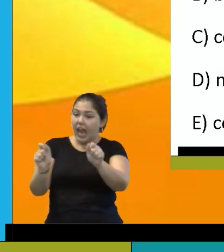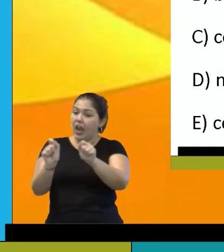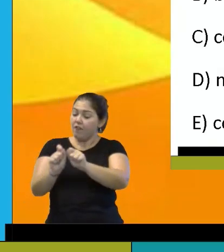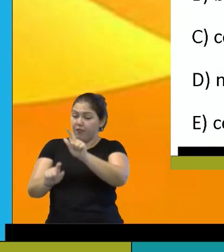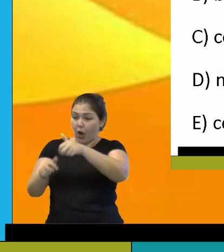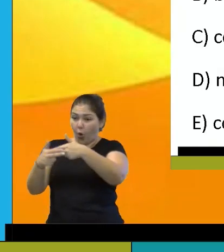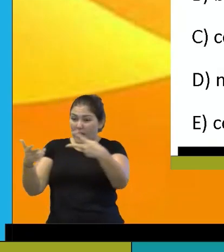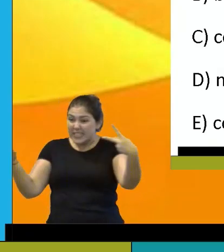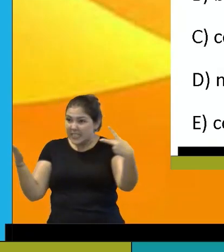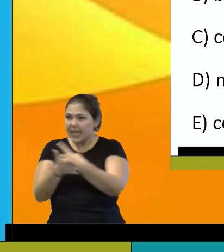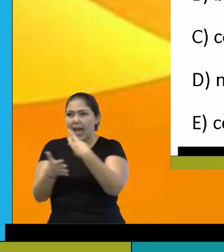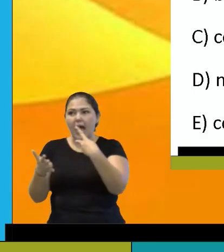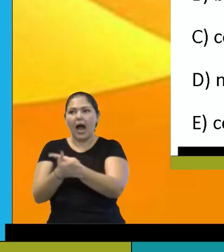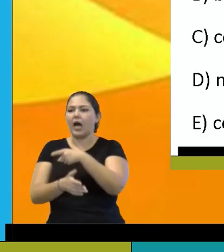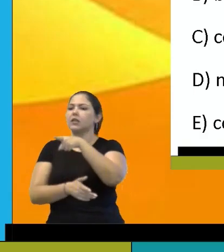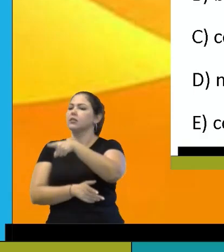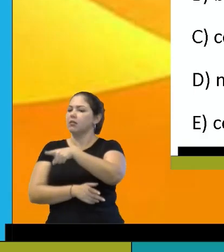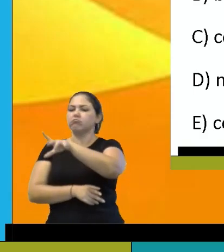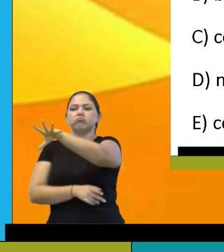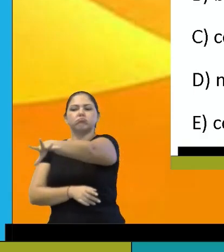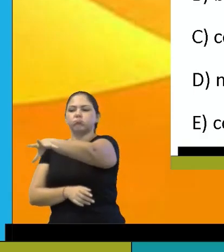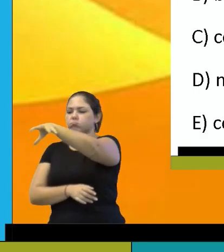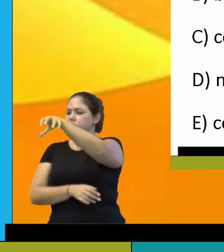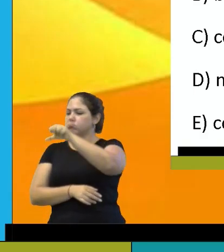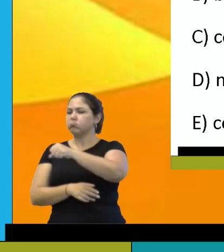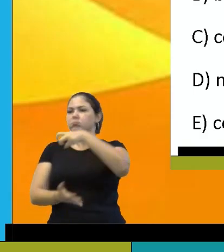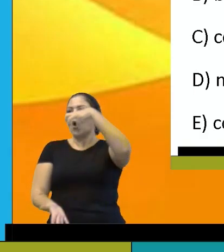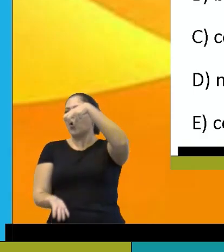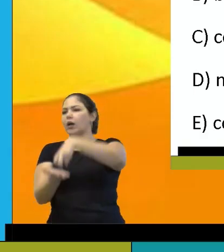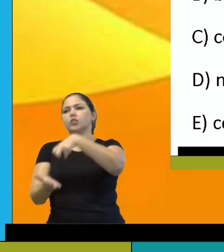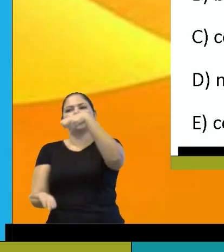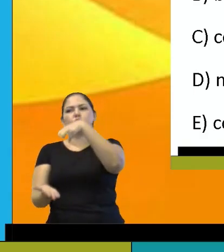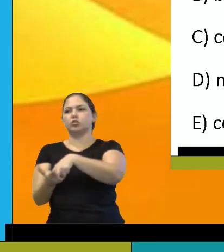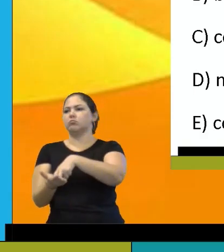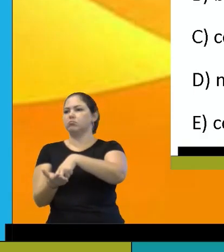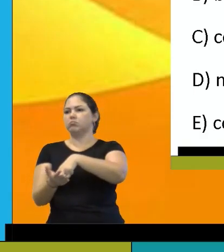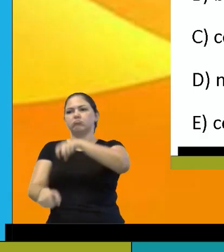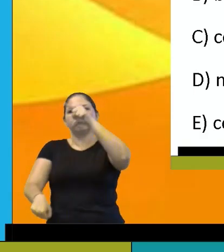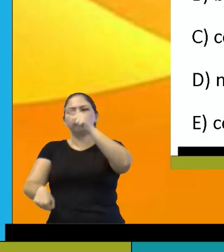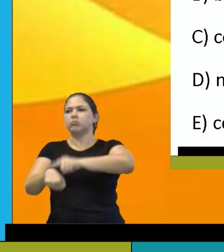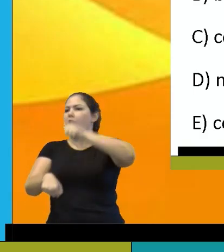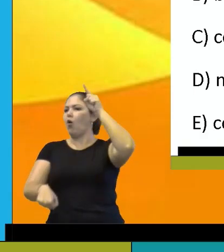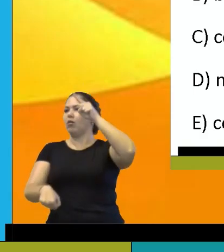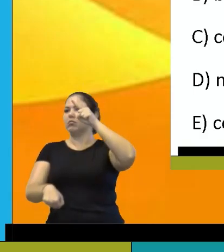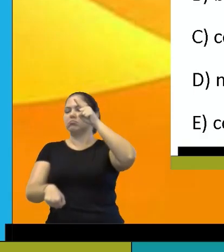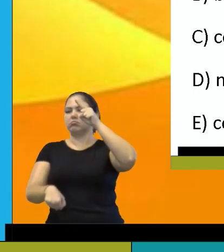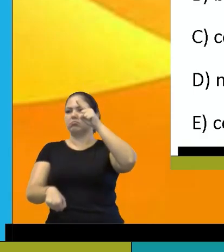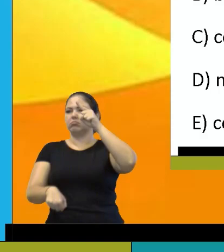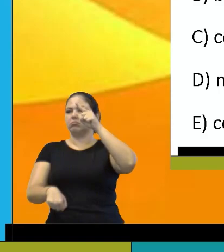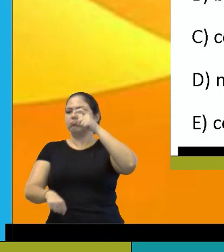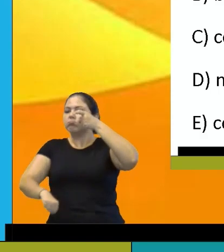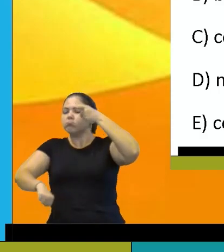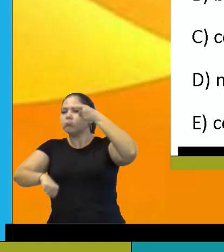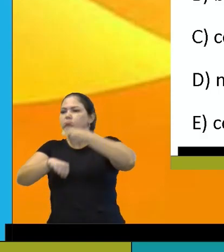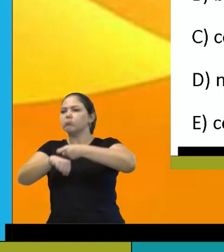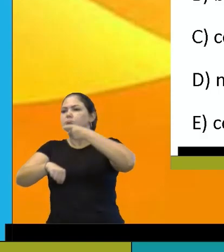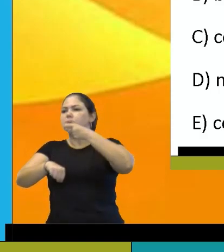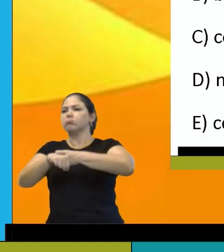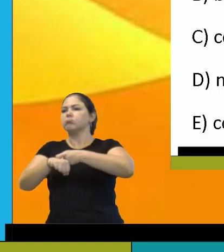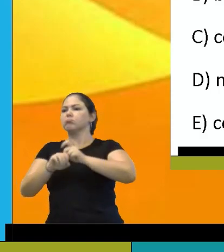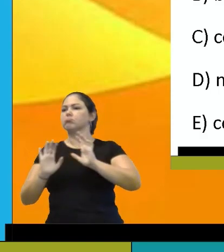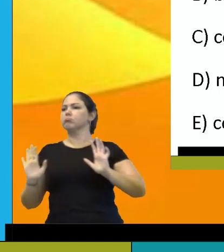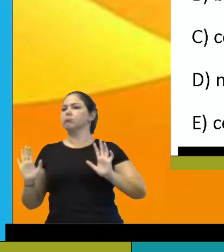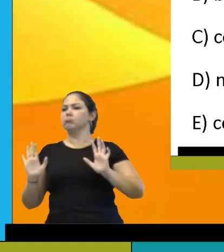necessário for. Se eu tenho que agir e punir quando necessário for, eu não posso me preocupar com a